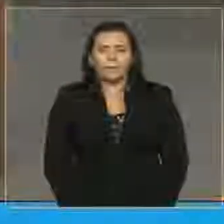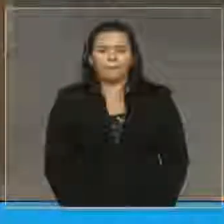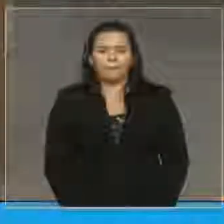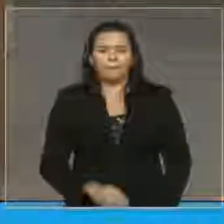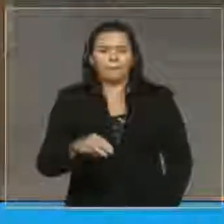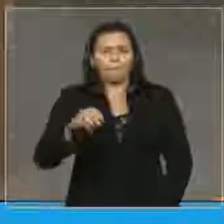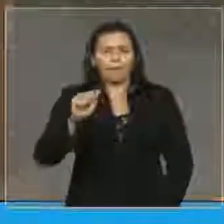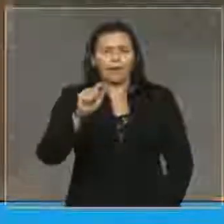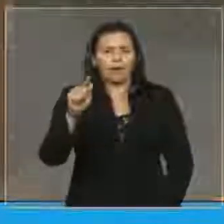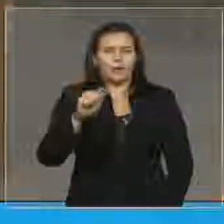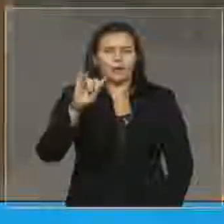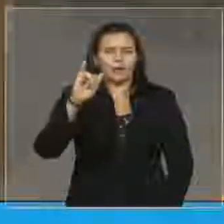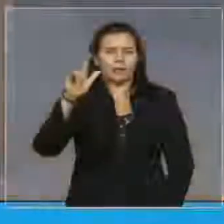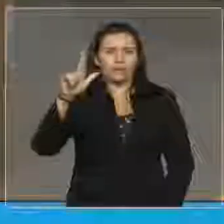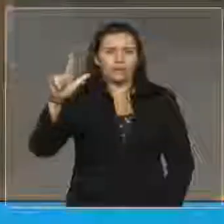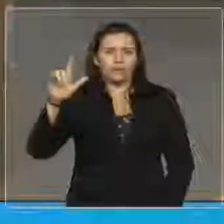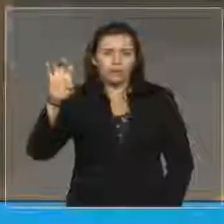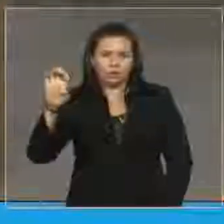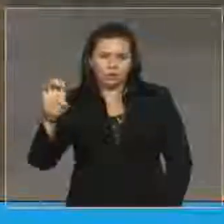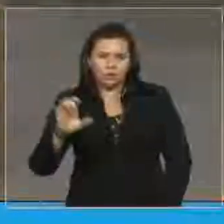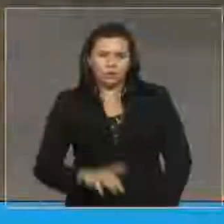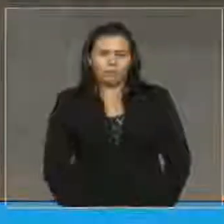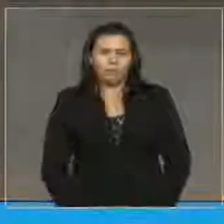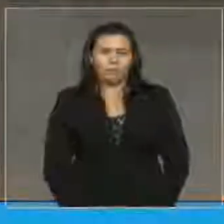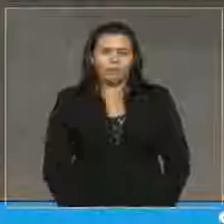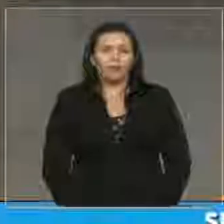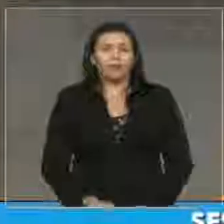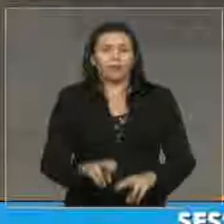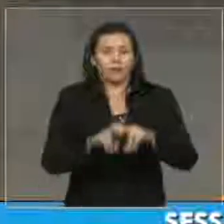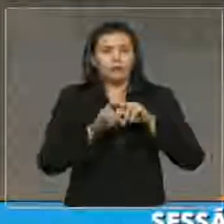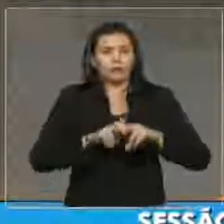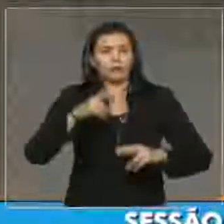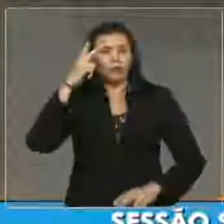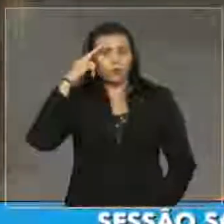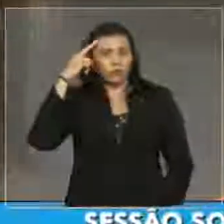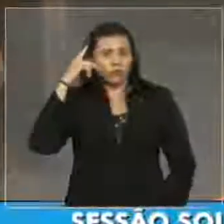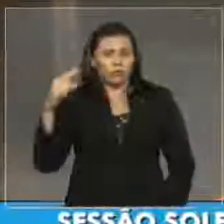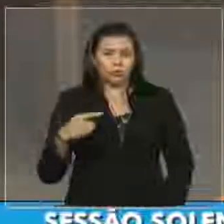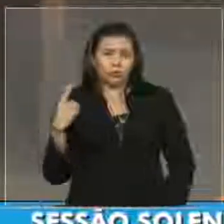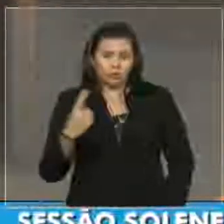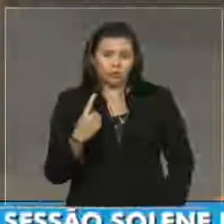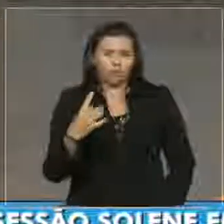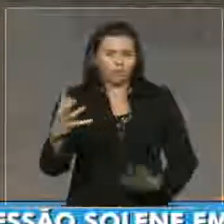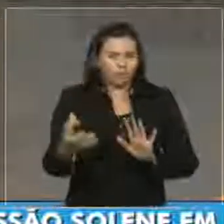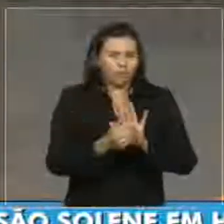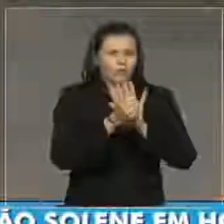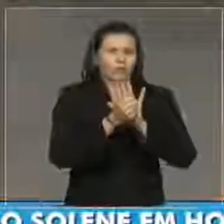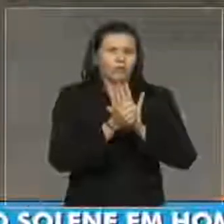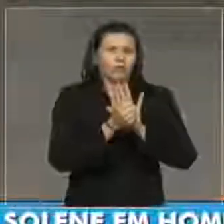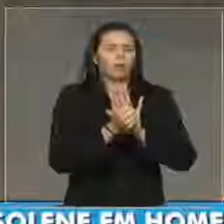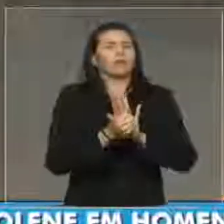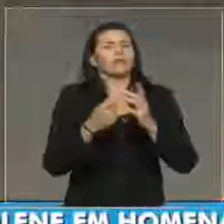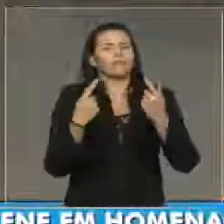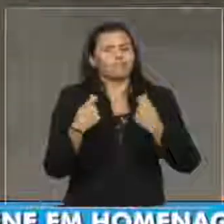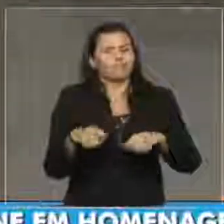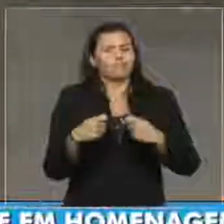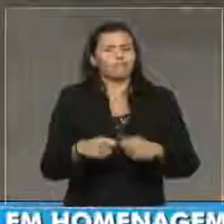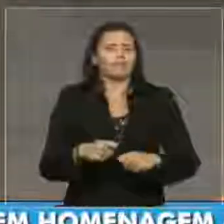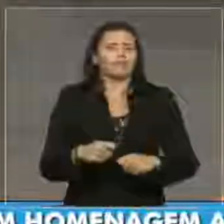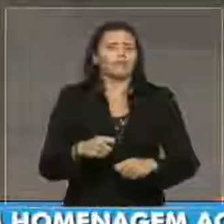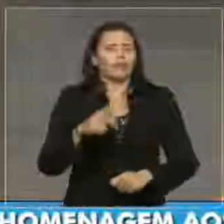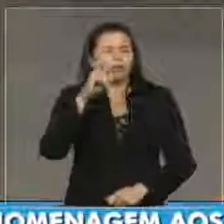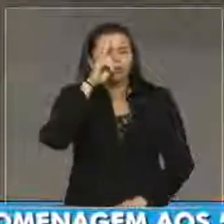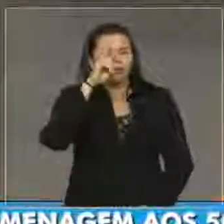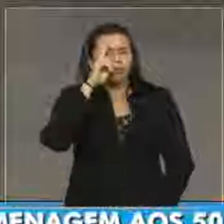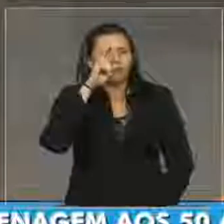São Paulo. Então a nossa história precisa ser engrandecida. E às